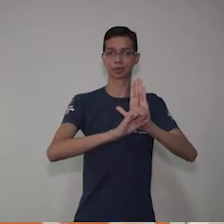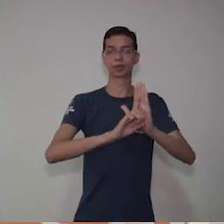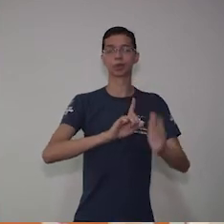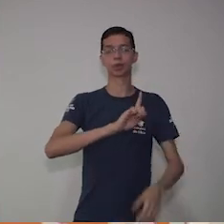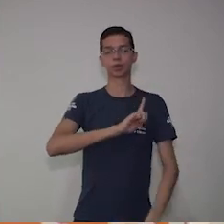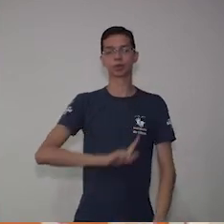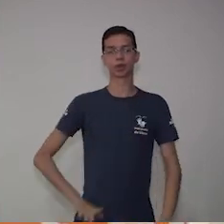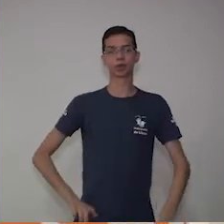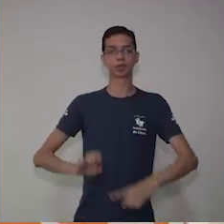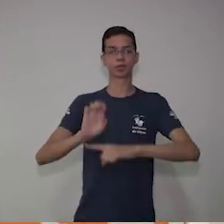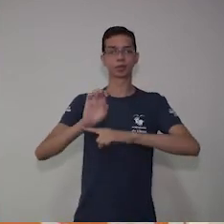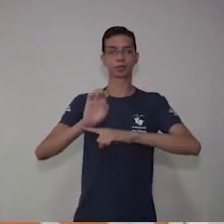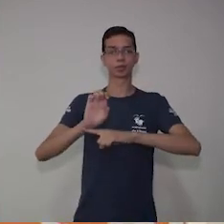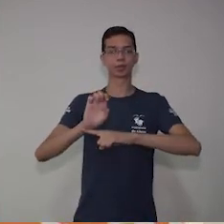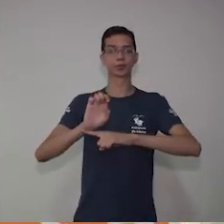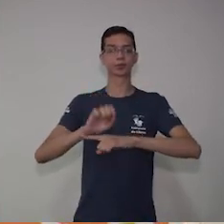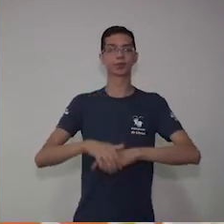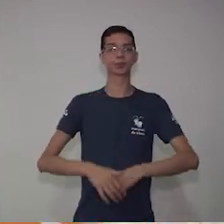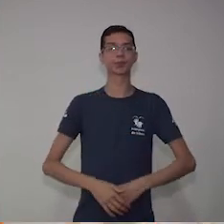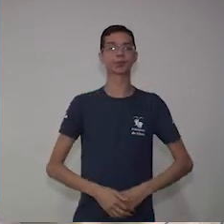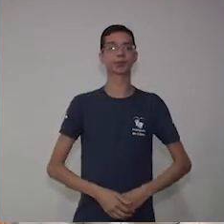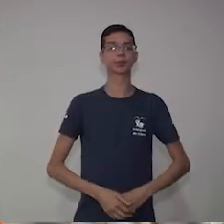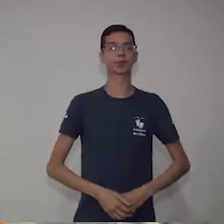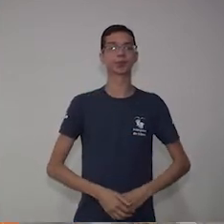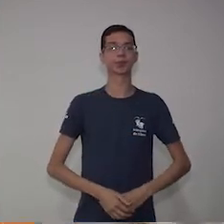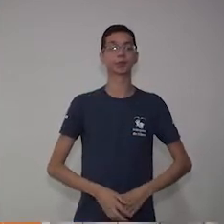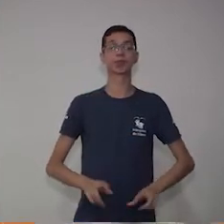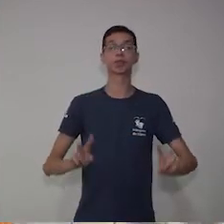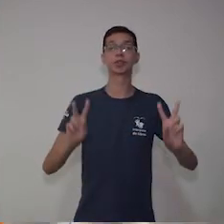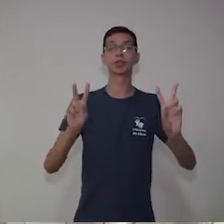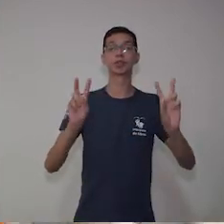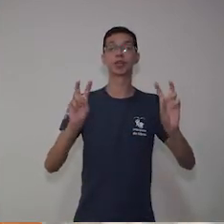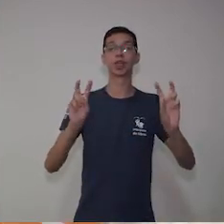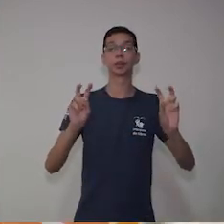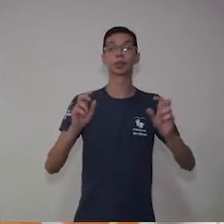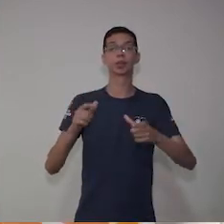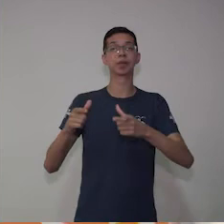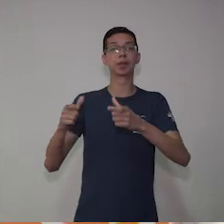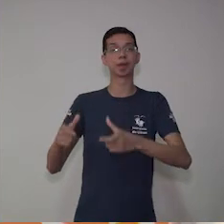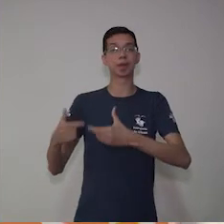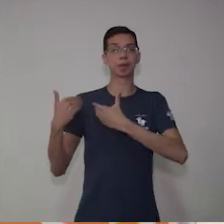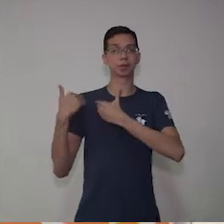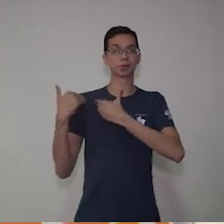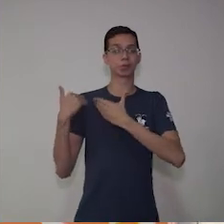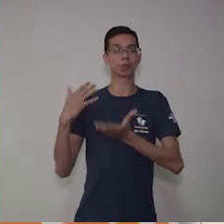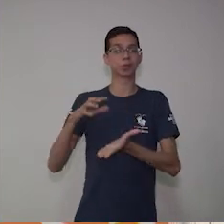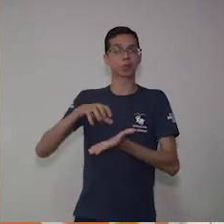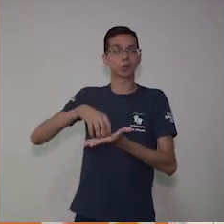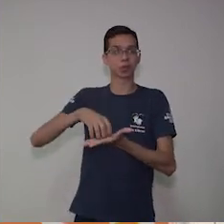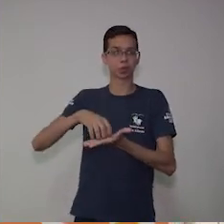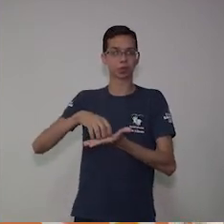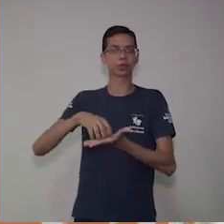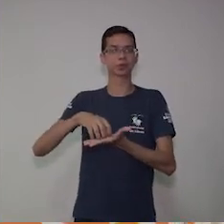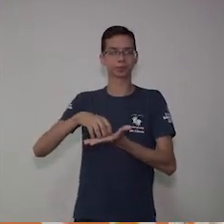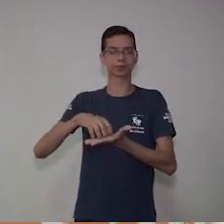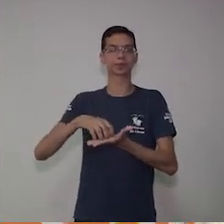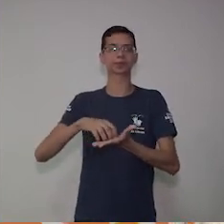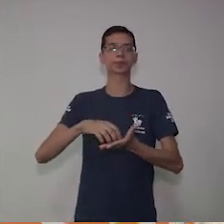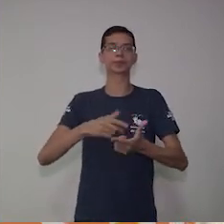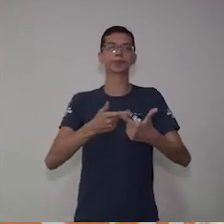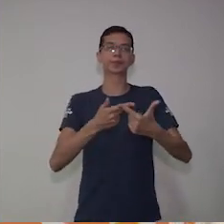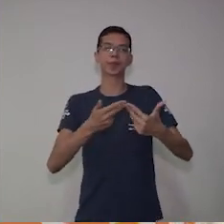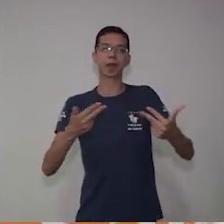Estado sobre o Instituto do Toque de Restrição. Como é um instituto novo,